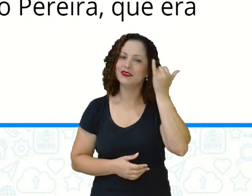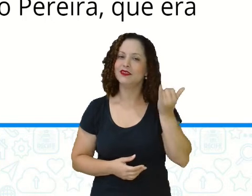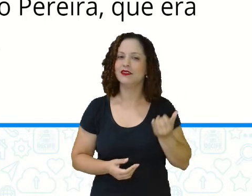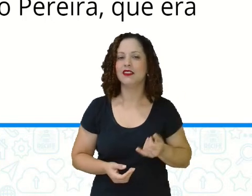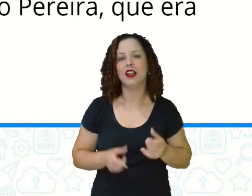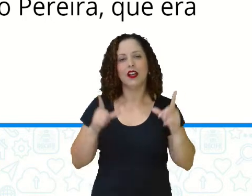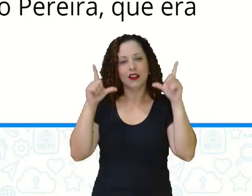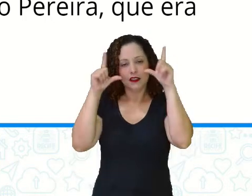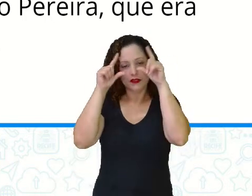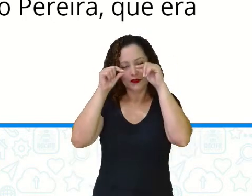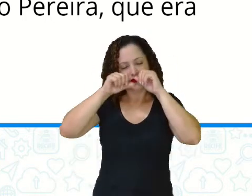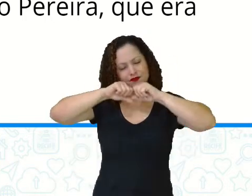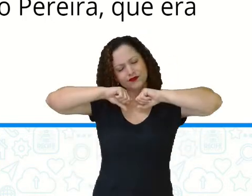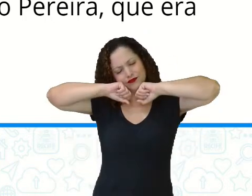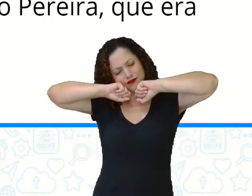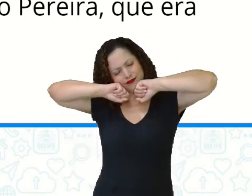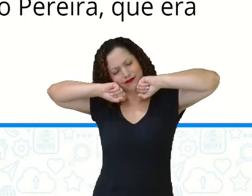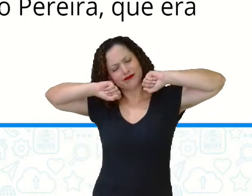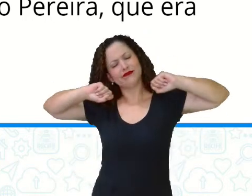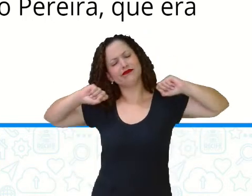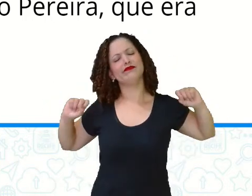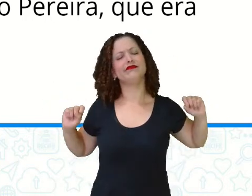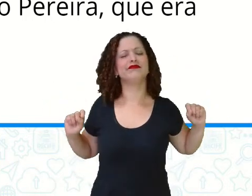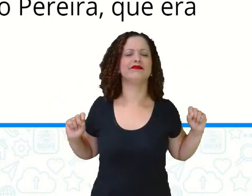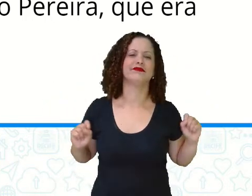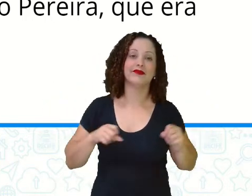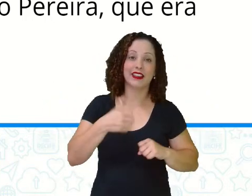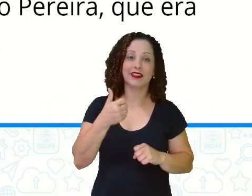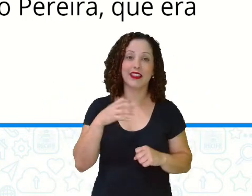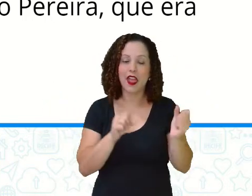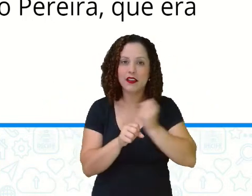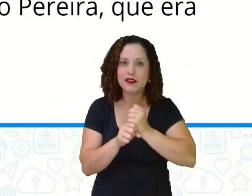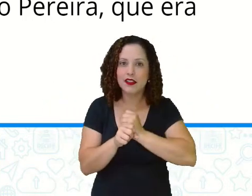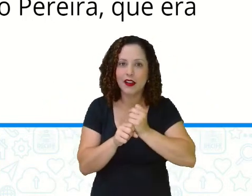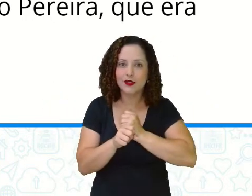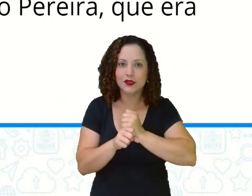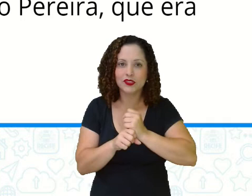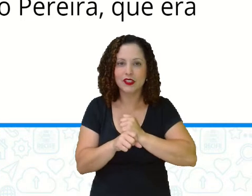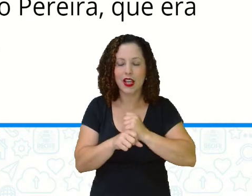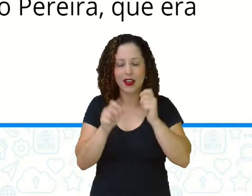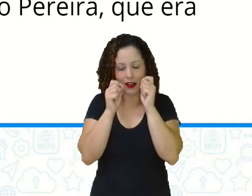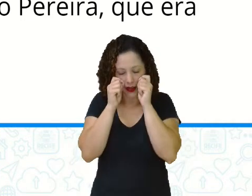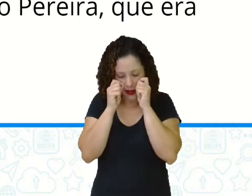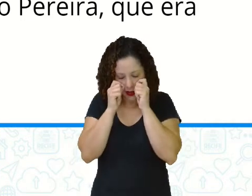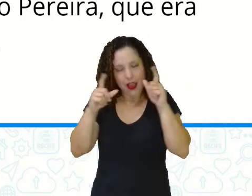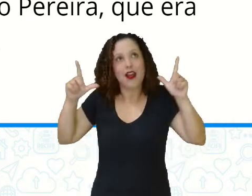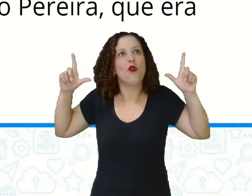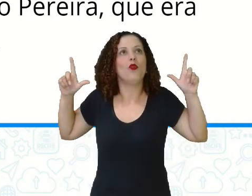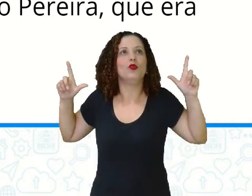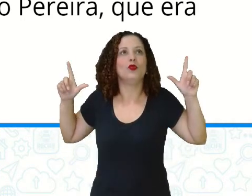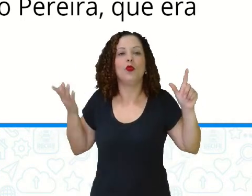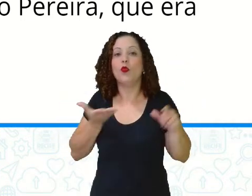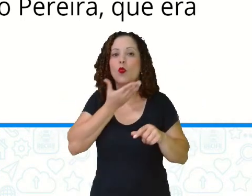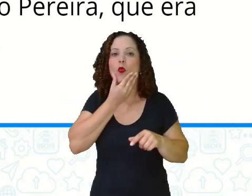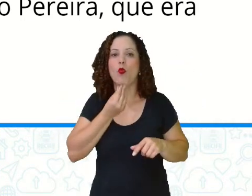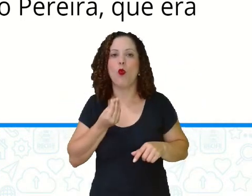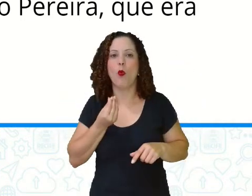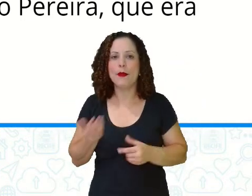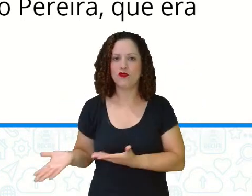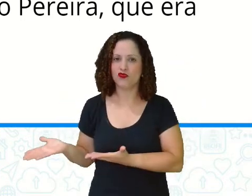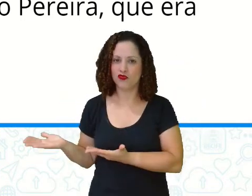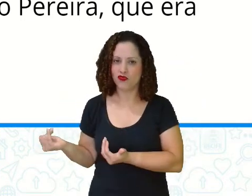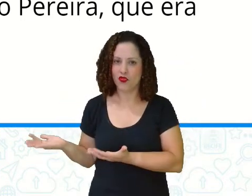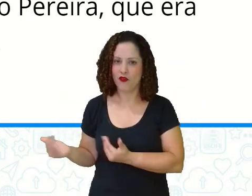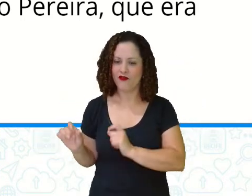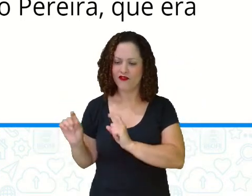soneca que durou 10 anos. E ela só acordou porque foi despertada por um jovem rico fazendeiro chamado